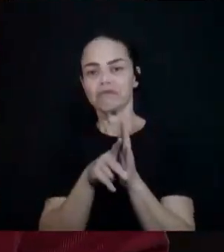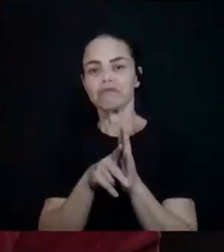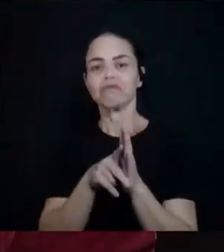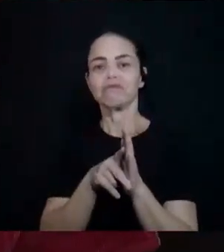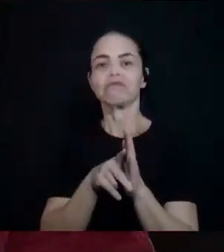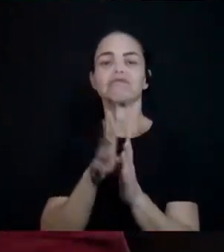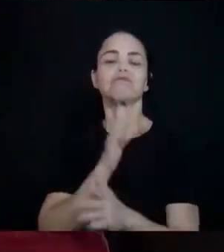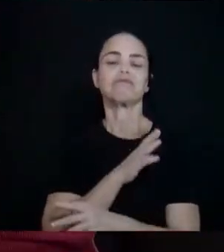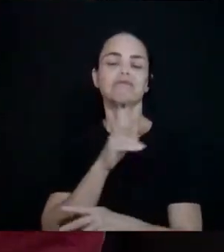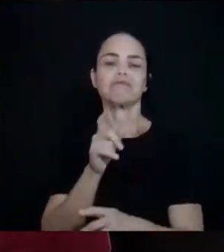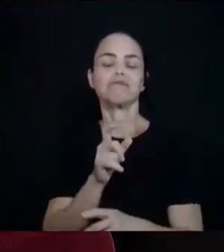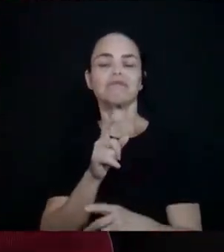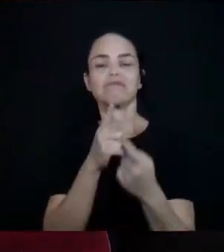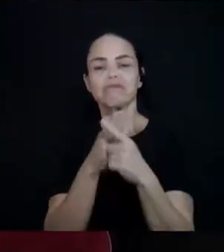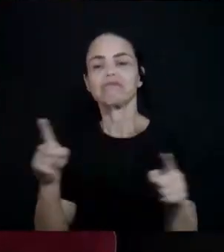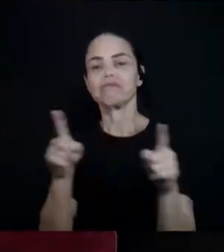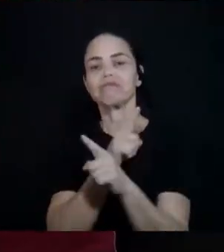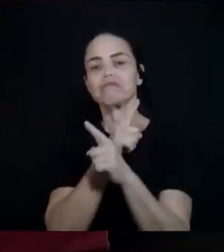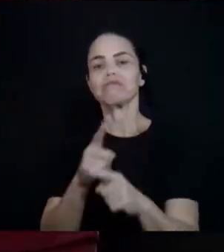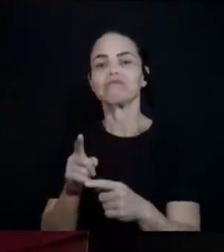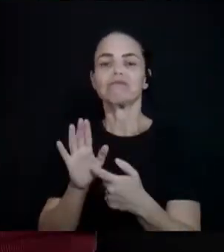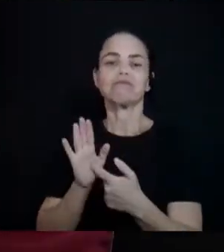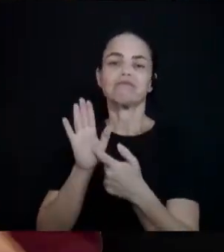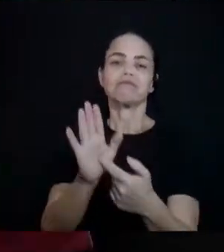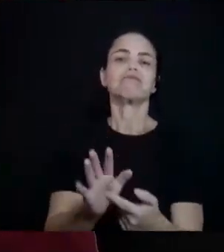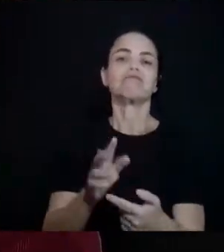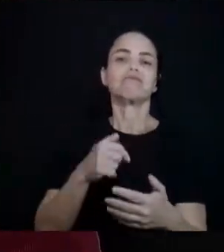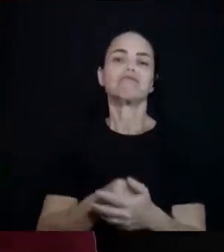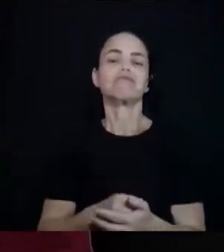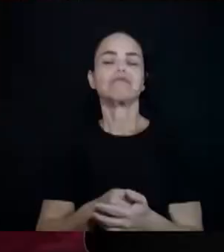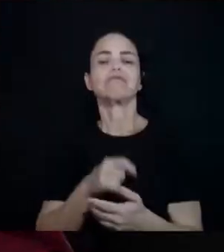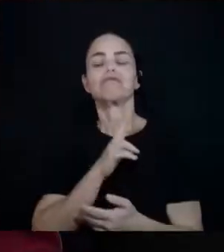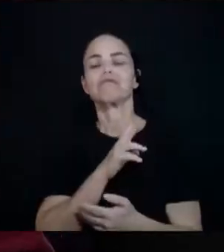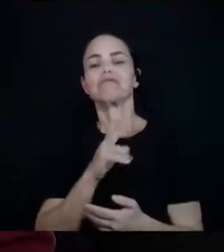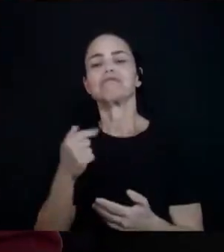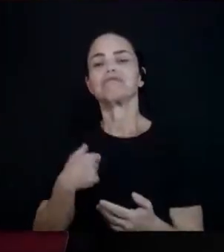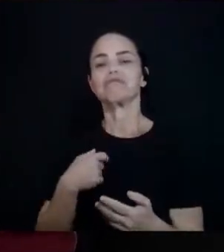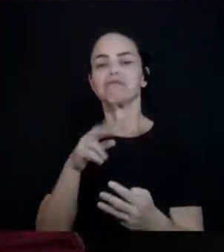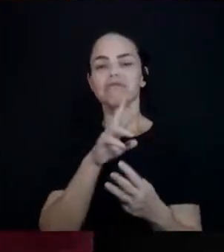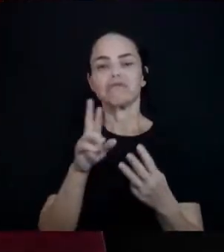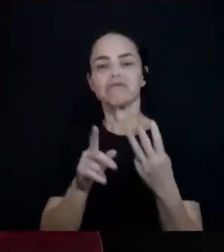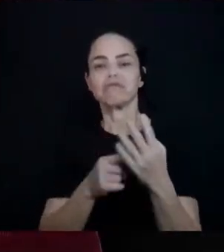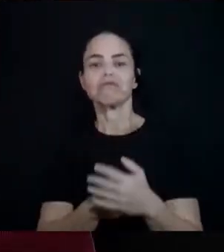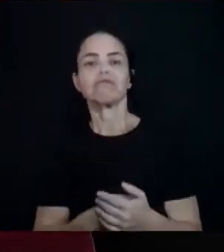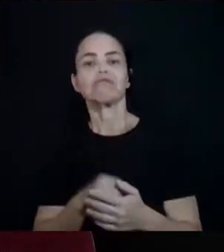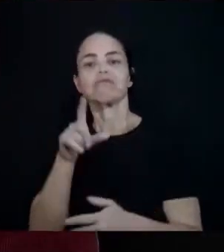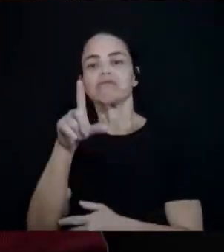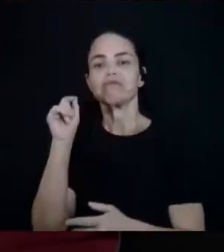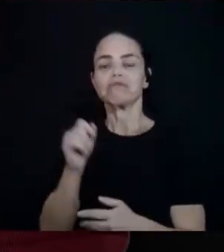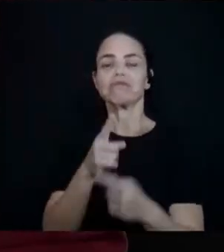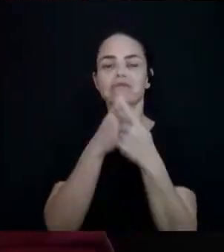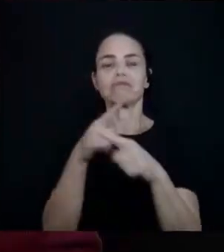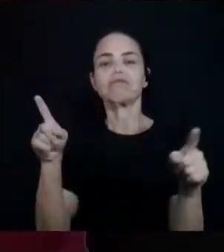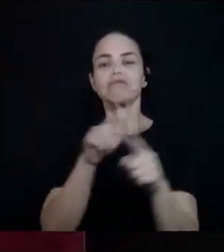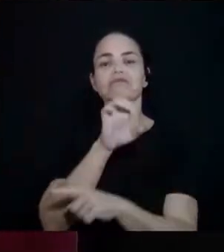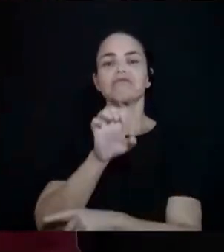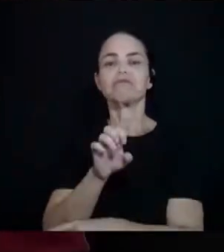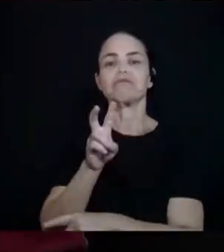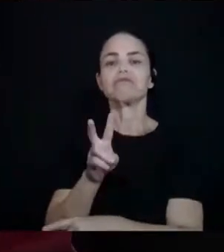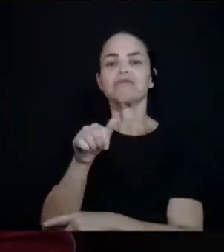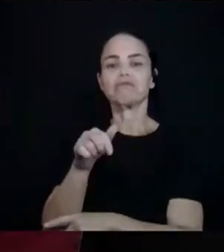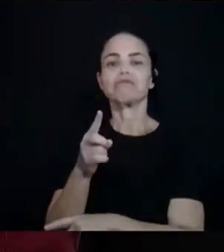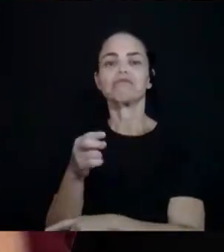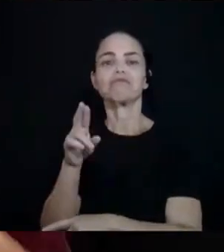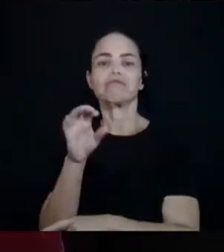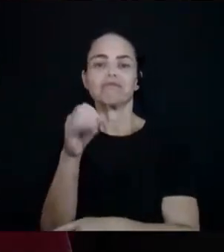próprios músicos que nos apresentam essa lista tríplice, entre elas a escolha do maestro Evandro Maté, tem